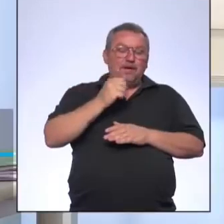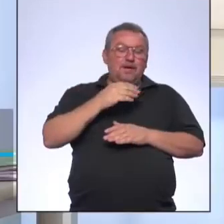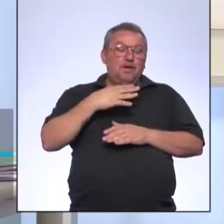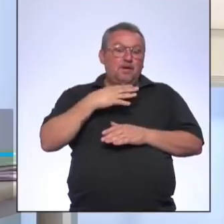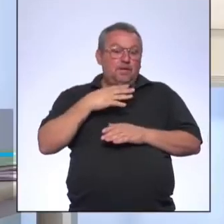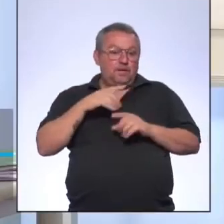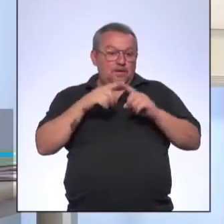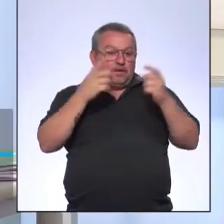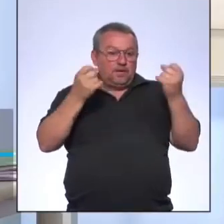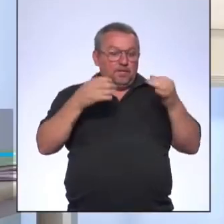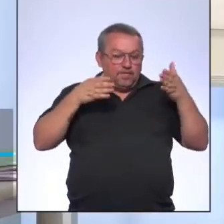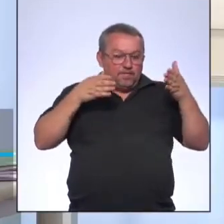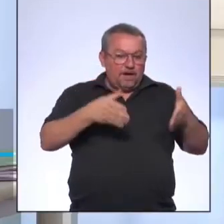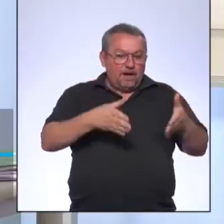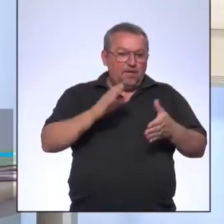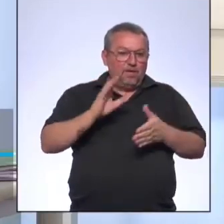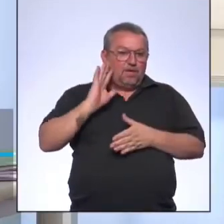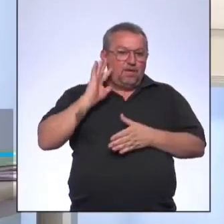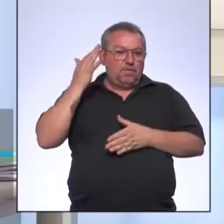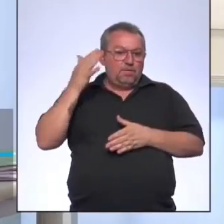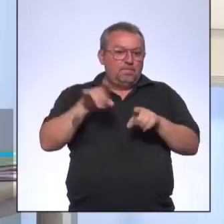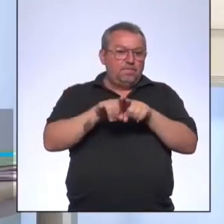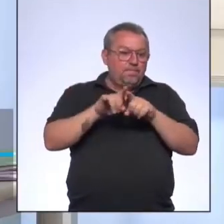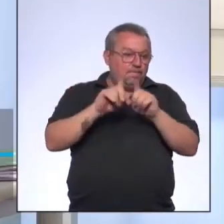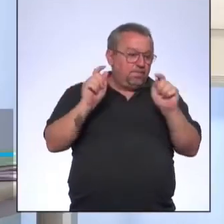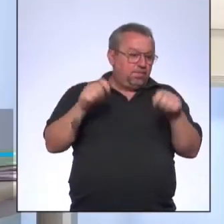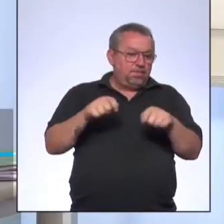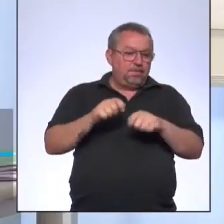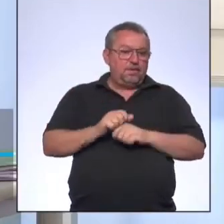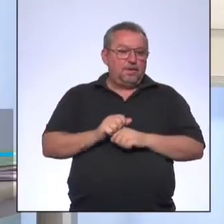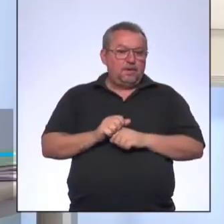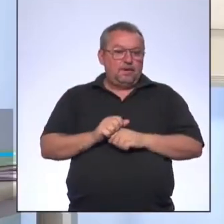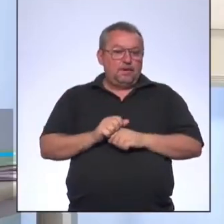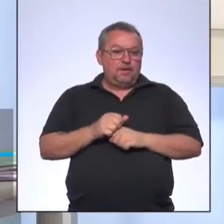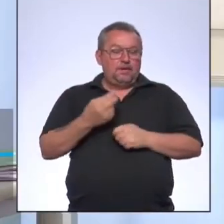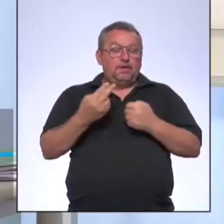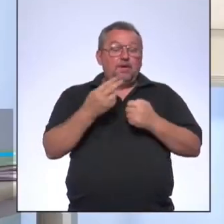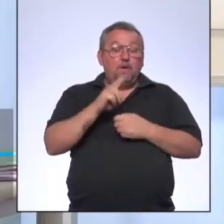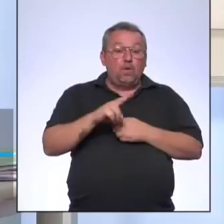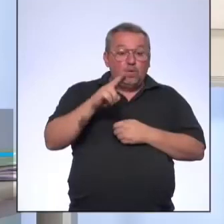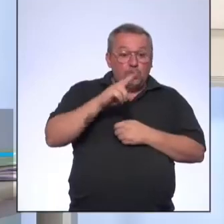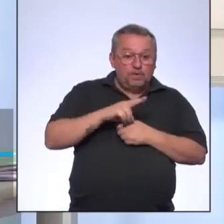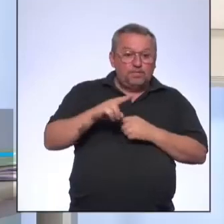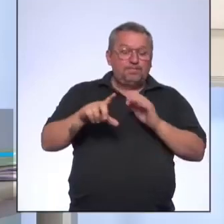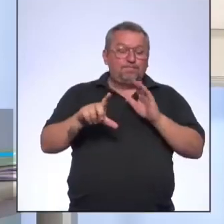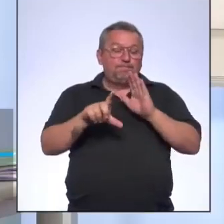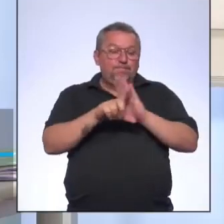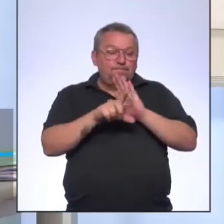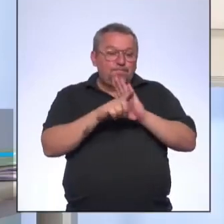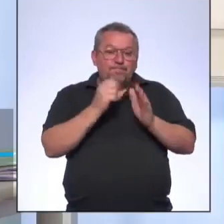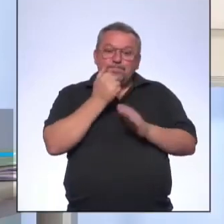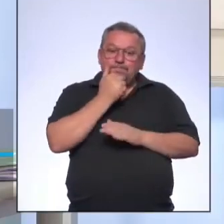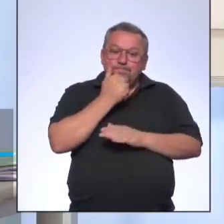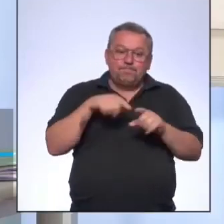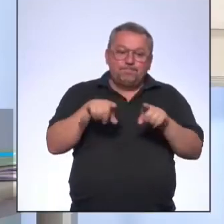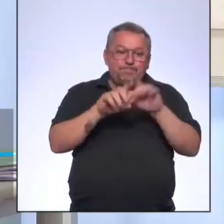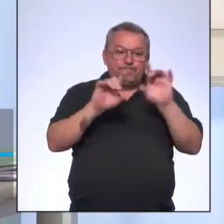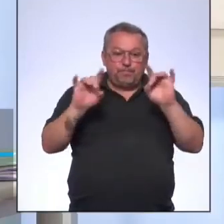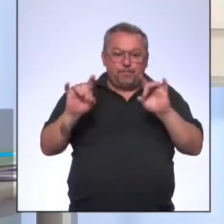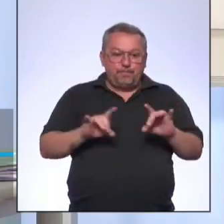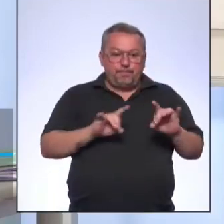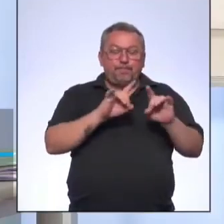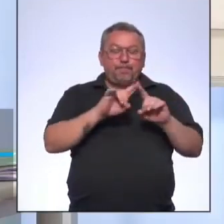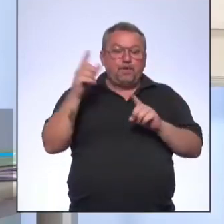abarca fatos, os mais gerais e abrangentes possíveis, bem como a aplicação das leis científicas, ambas